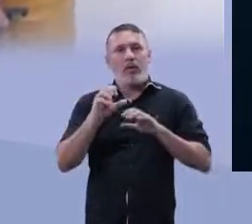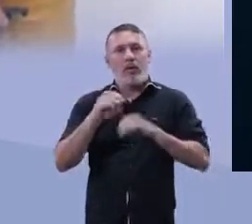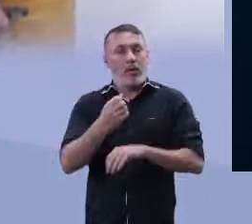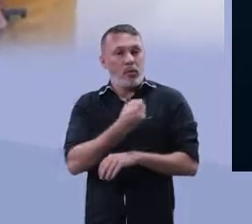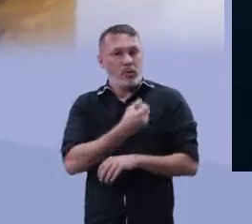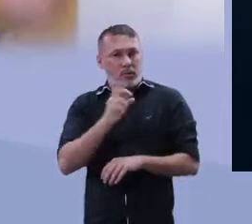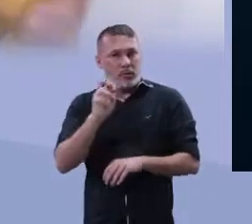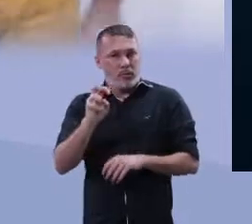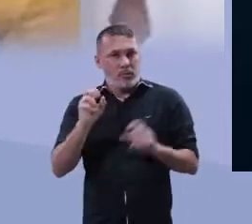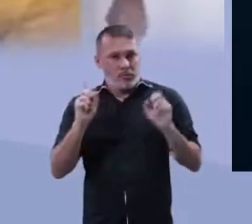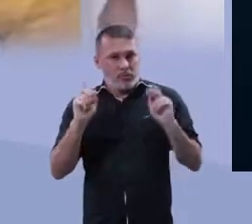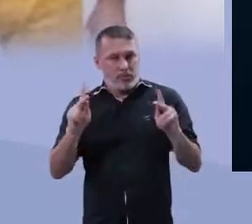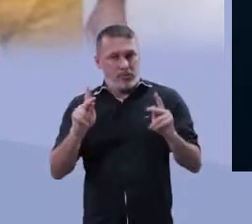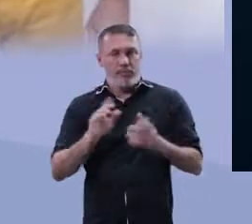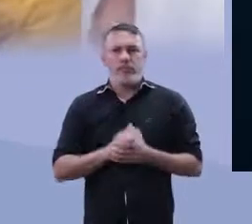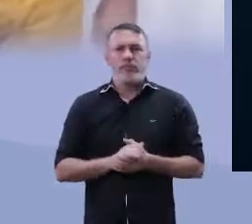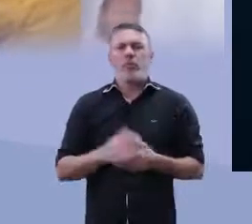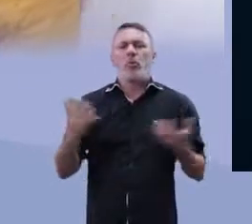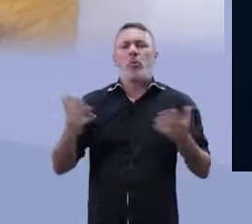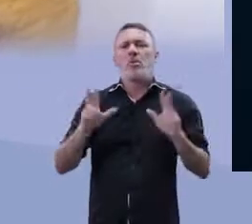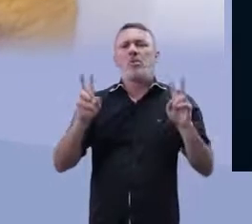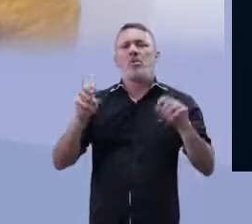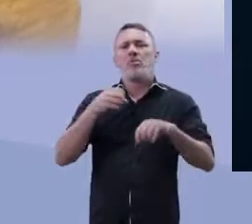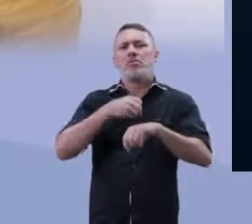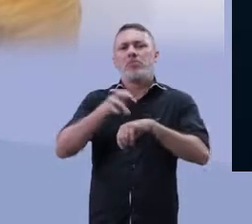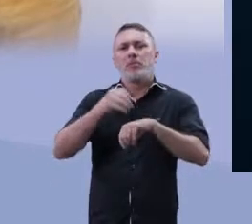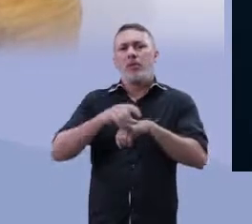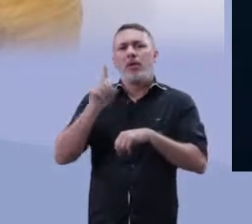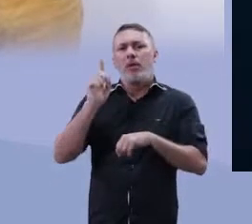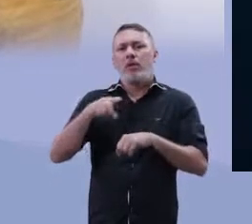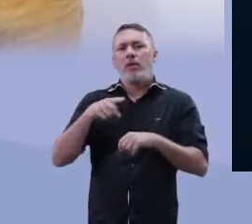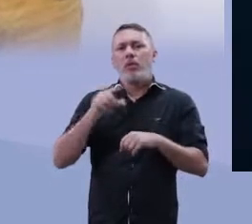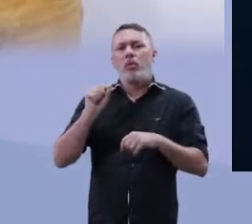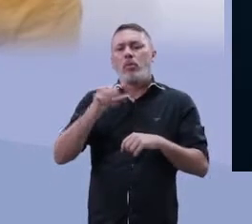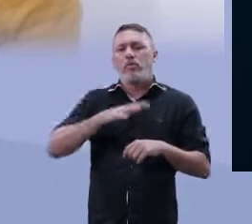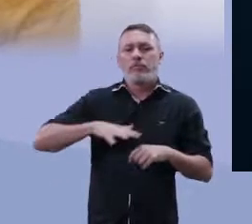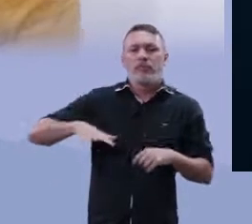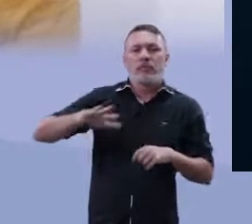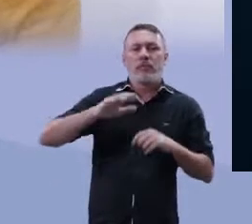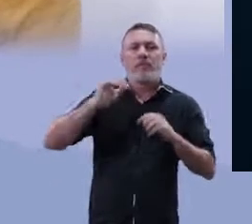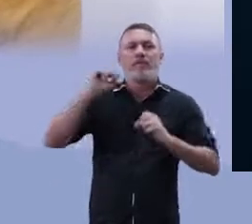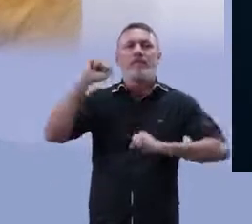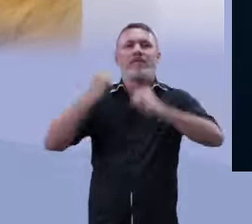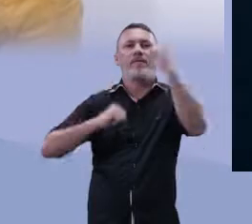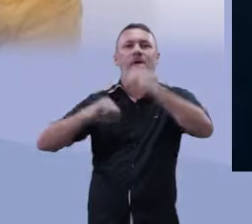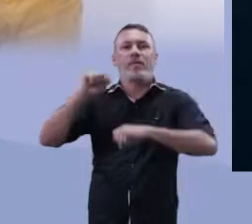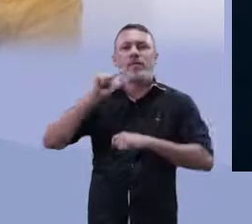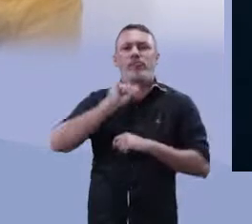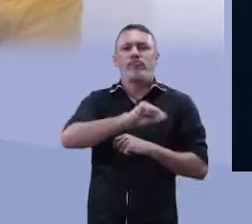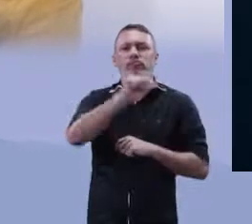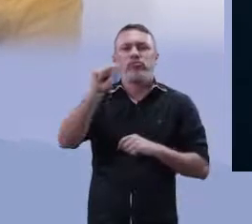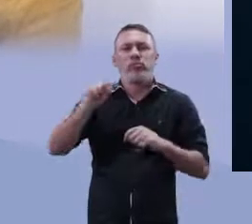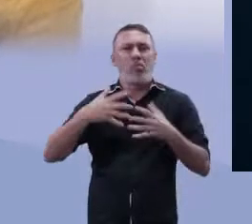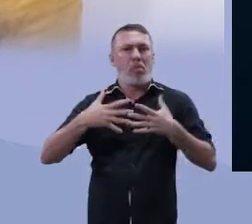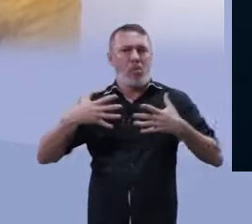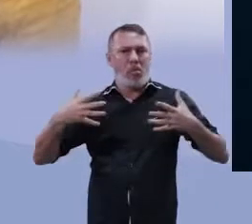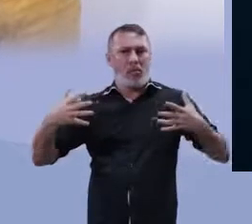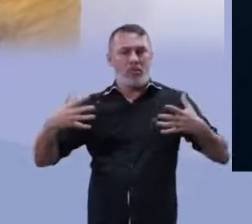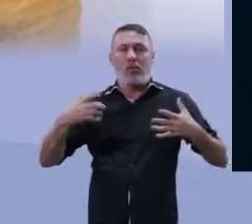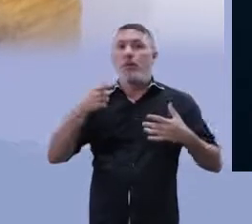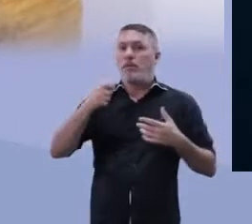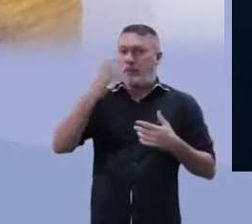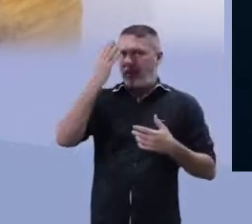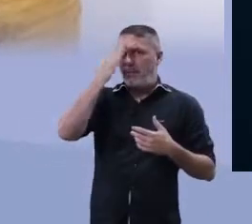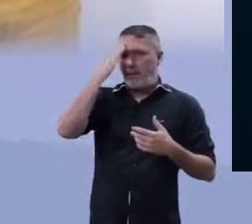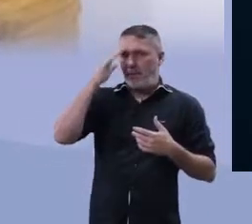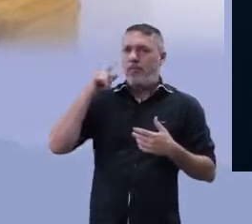5, tudo bem? Então, hoje, meus queridos, vamos trabalhar a questão da industrialização, né? Temos que lembrar que a industrialização